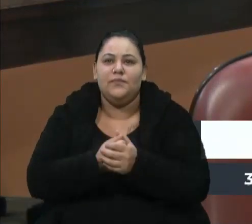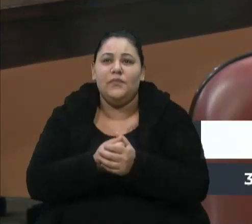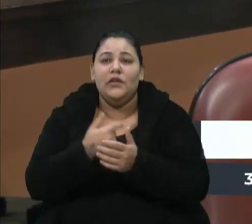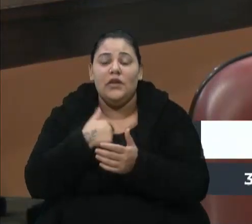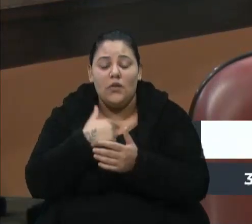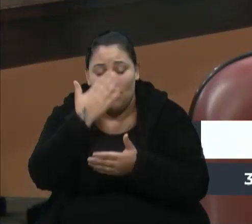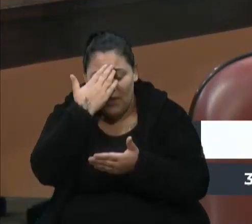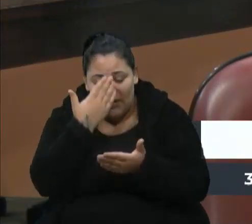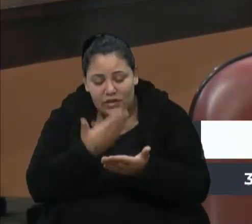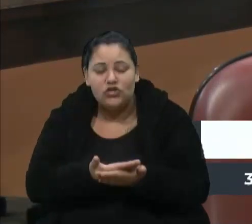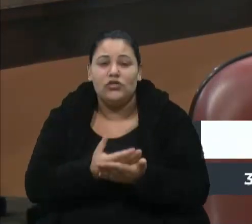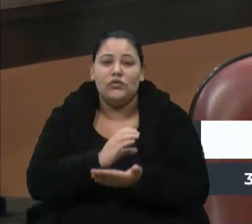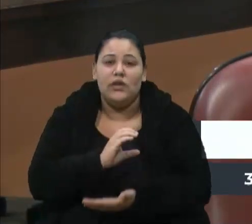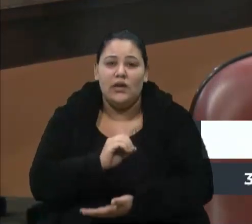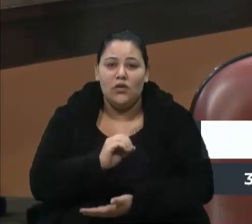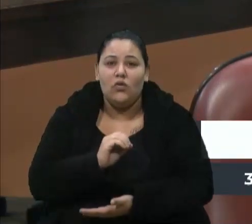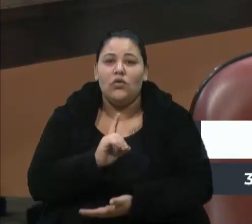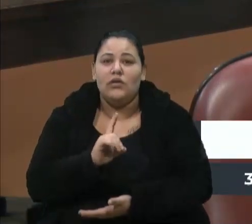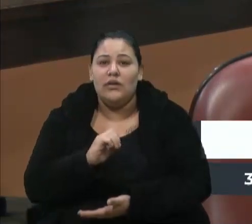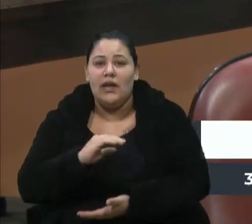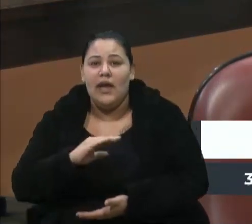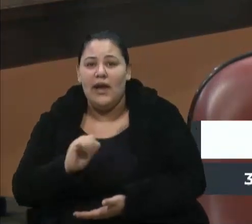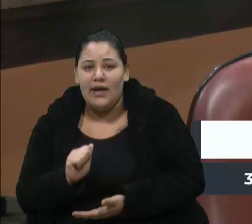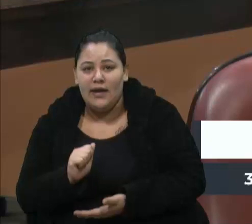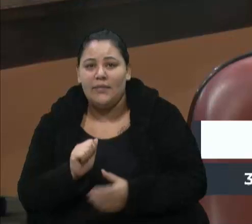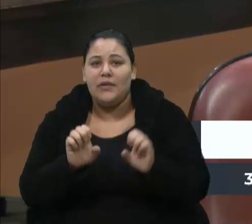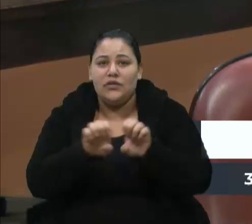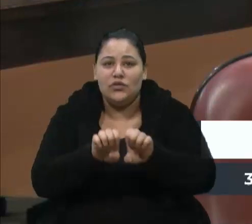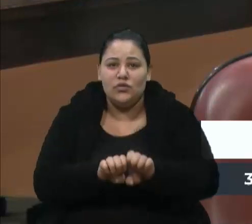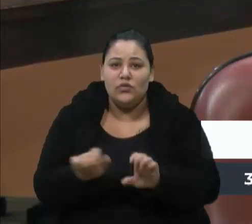de confiança para que a Codeca se reestruture e